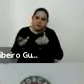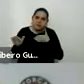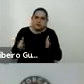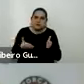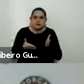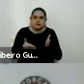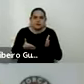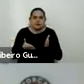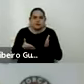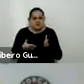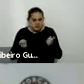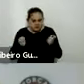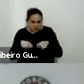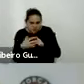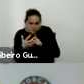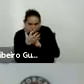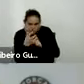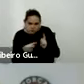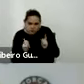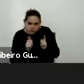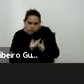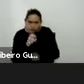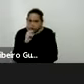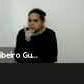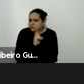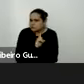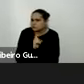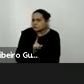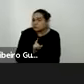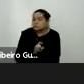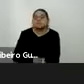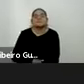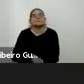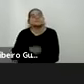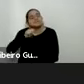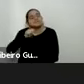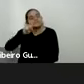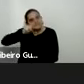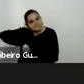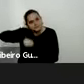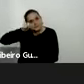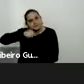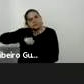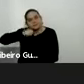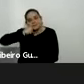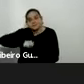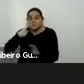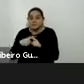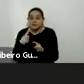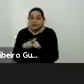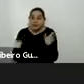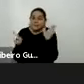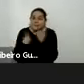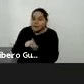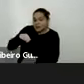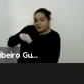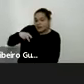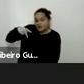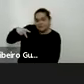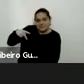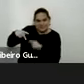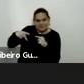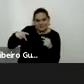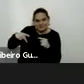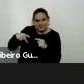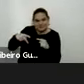nos impactar ou não? Sim, porque a própria medida provisória desse ano, aquele